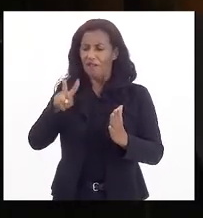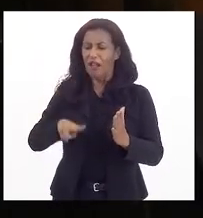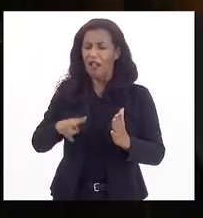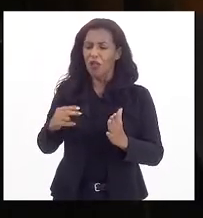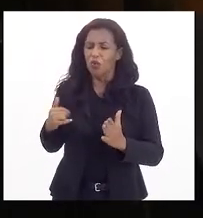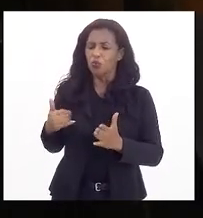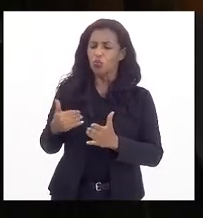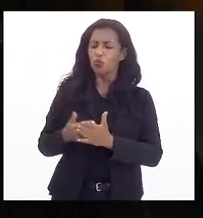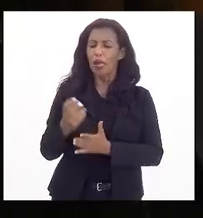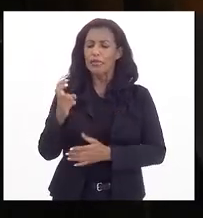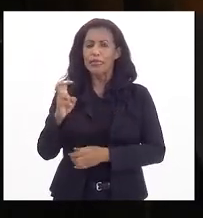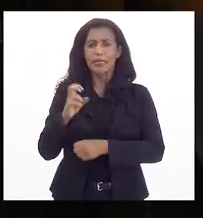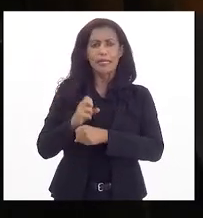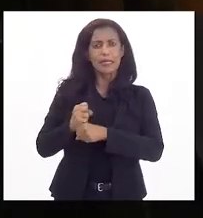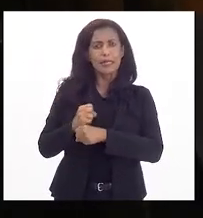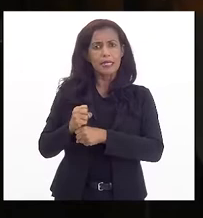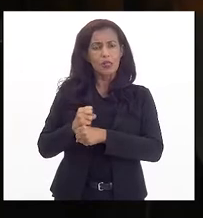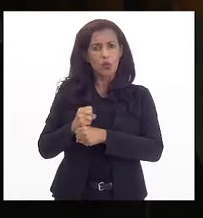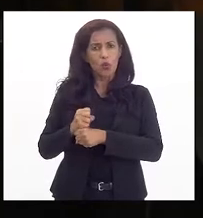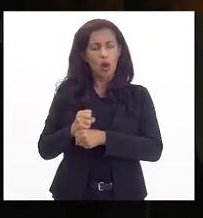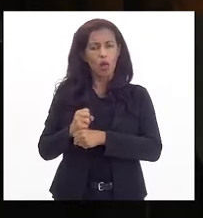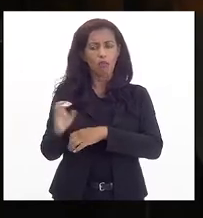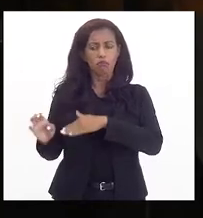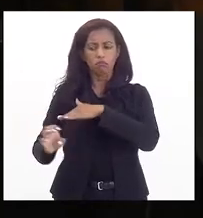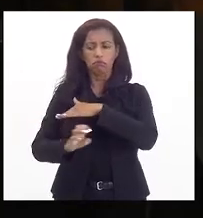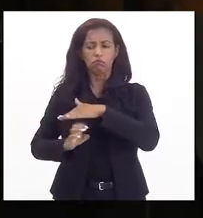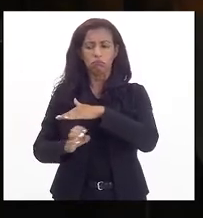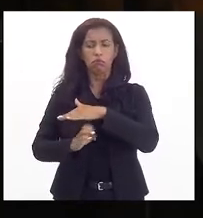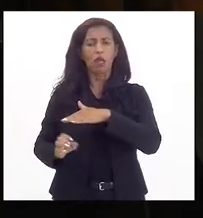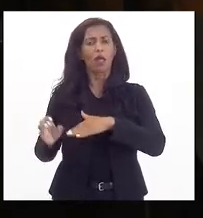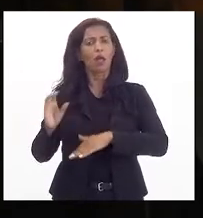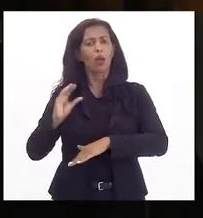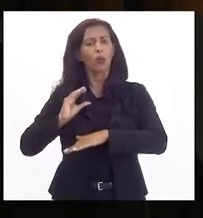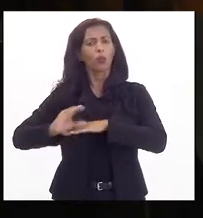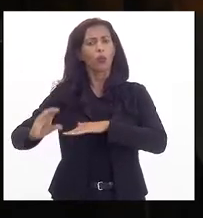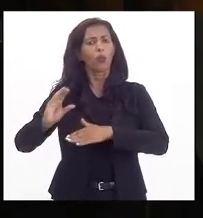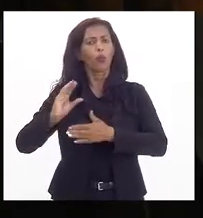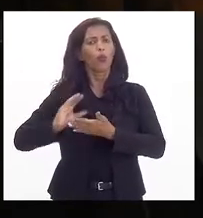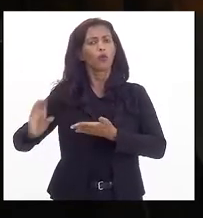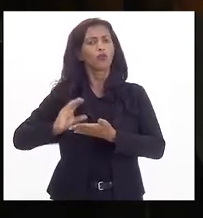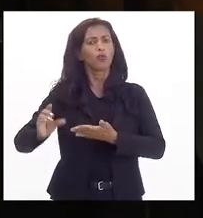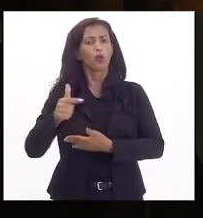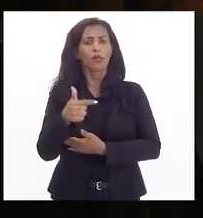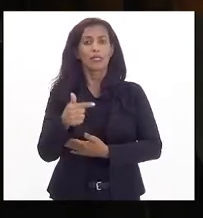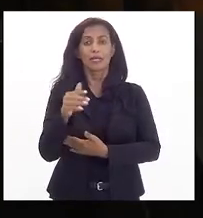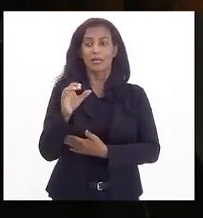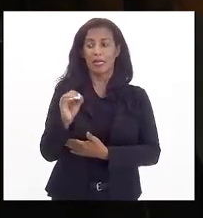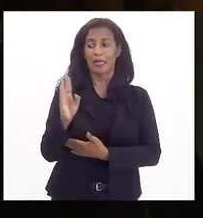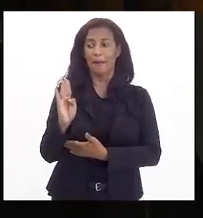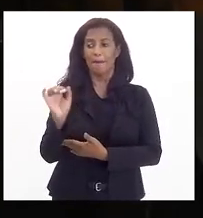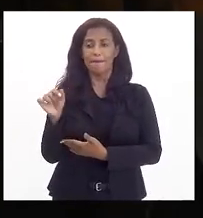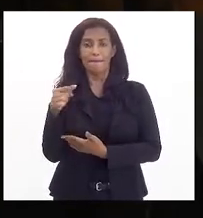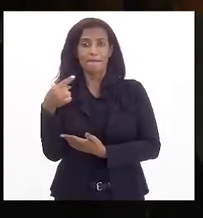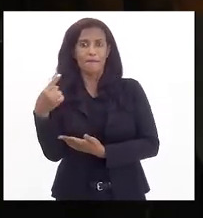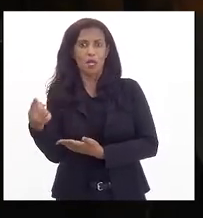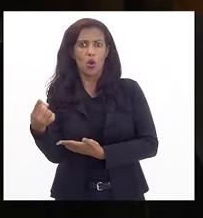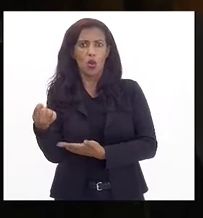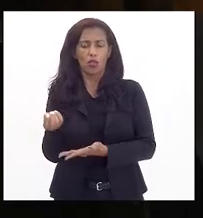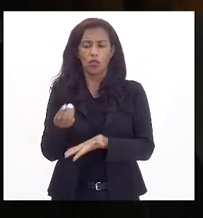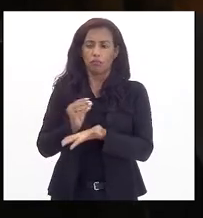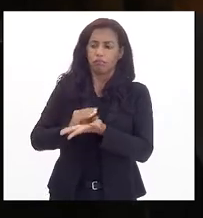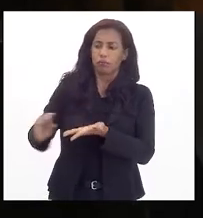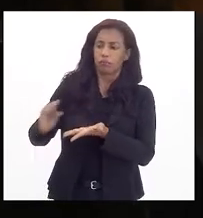5 anos a companhia contribuiu com 70 bilhões em arrecadação de royalties e ICMS.